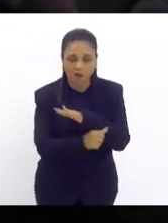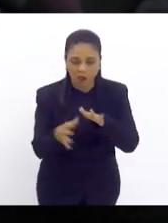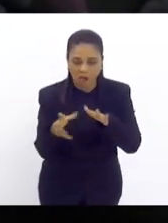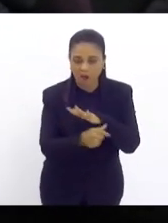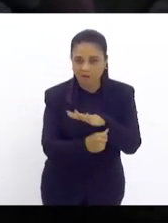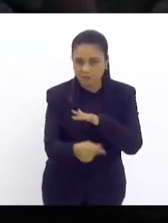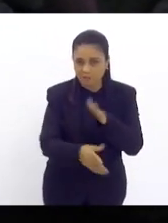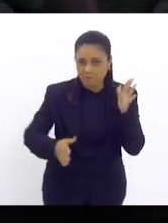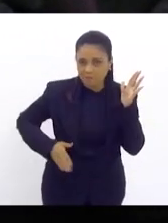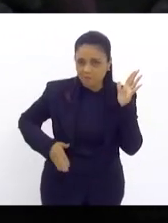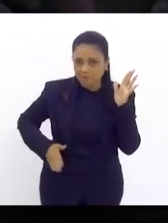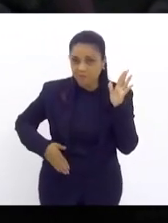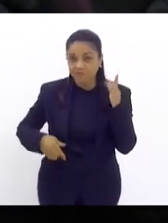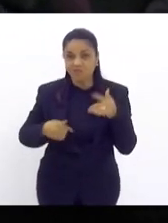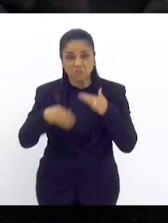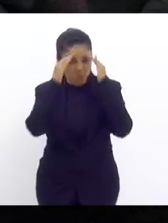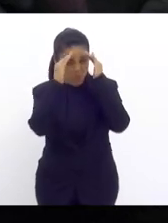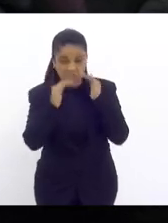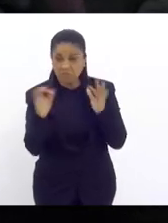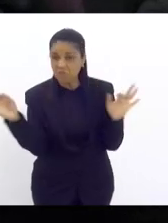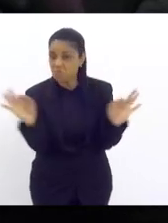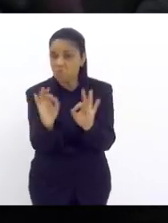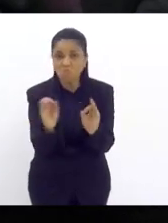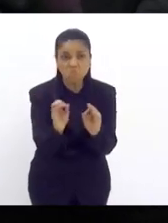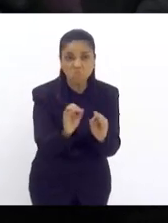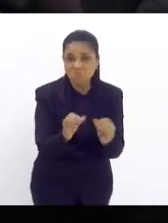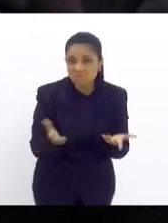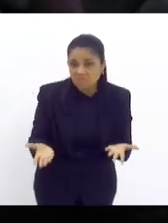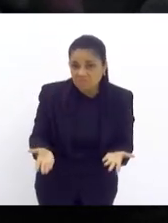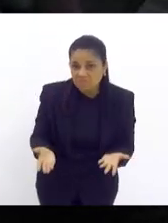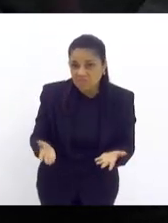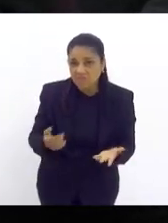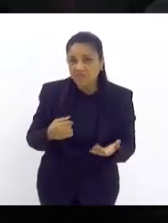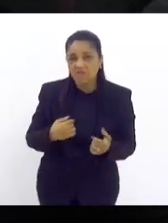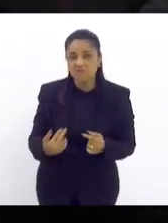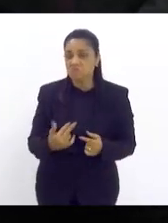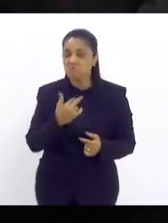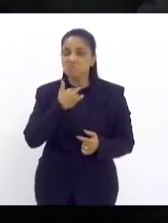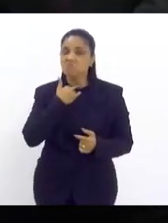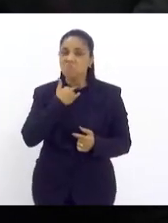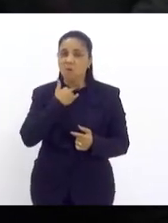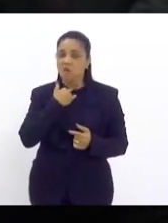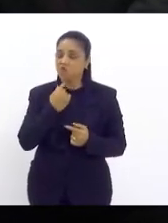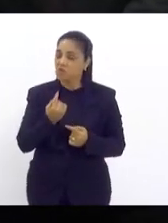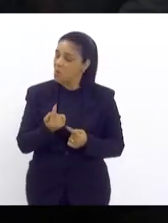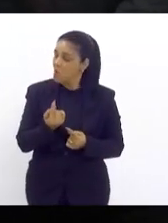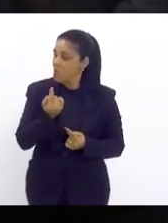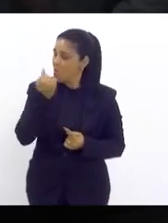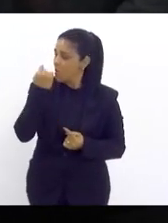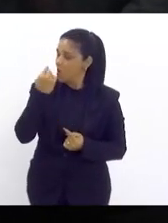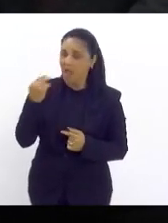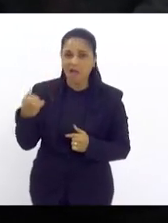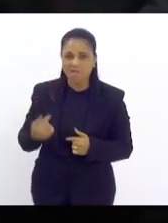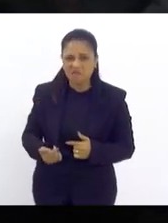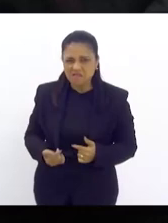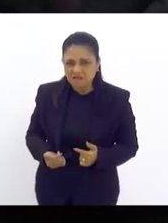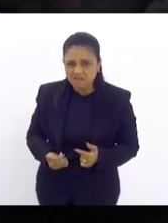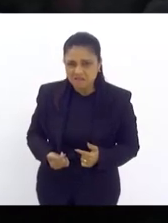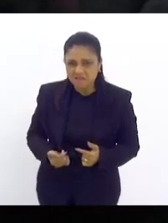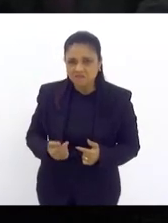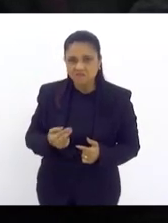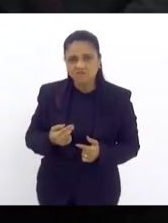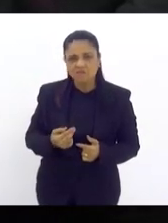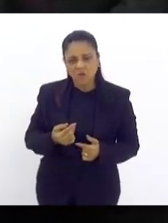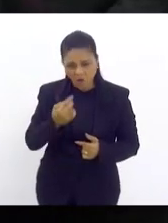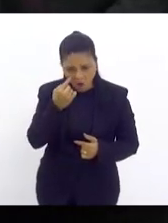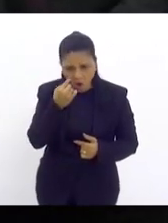e ouvir aqui que não se deve olhar para o retrovisor que tem que olhar daqui não vamos olhar